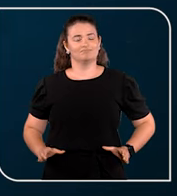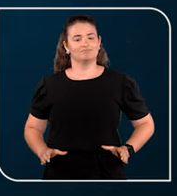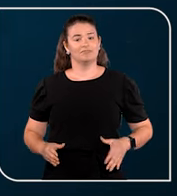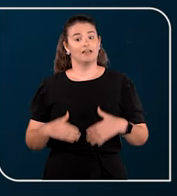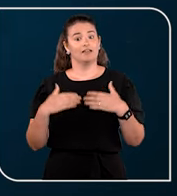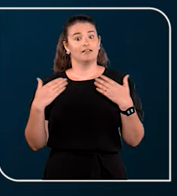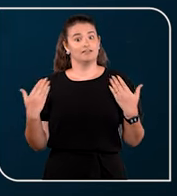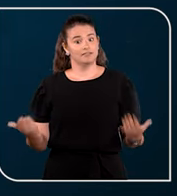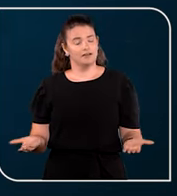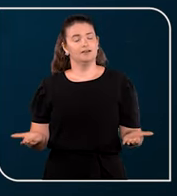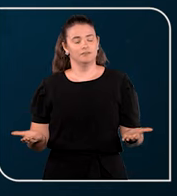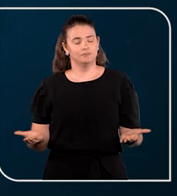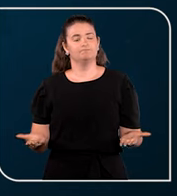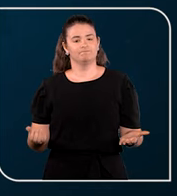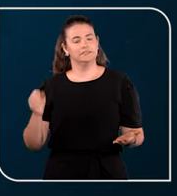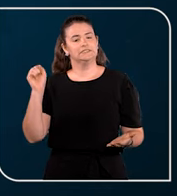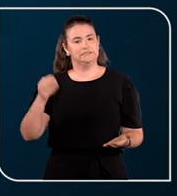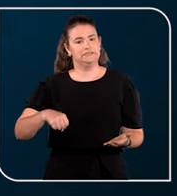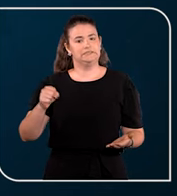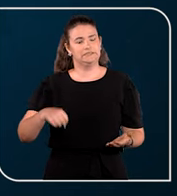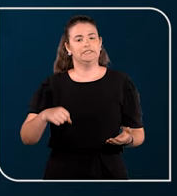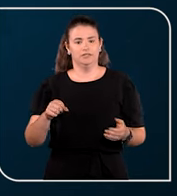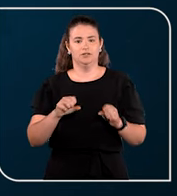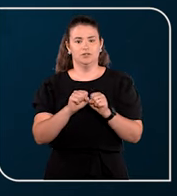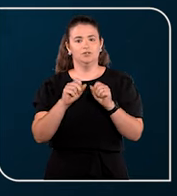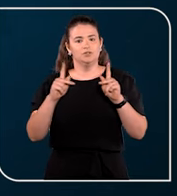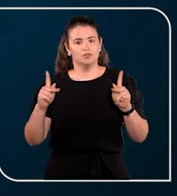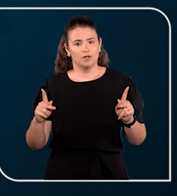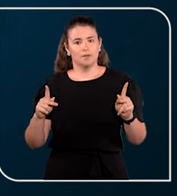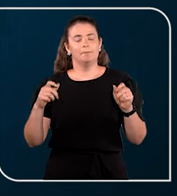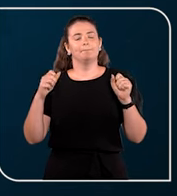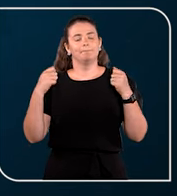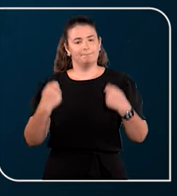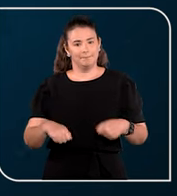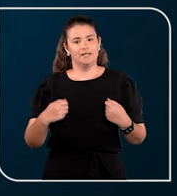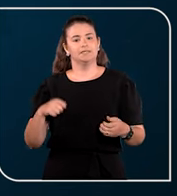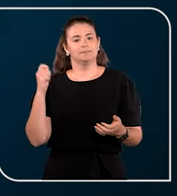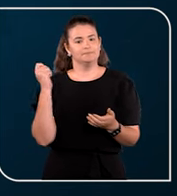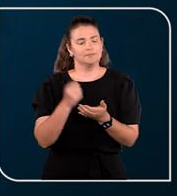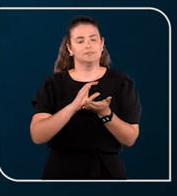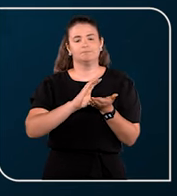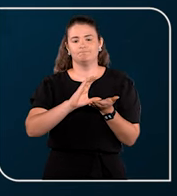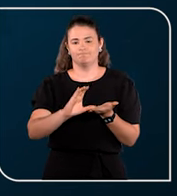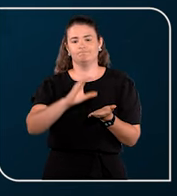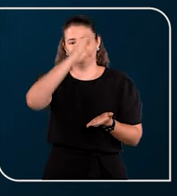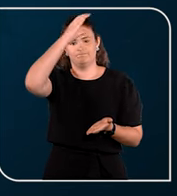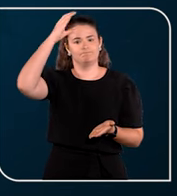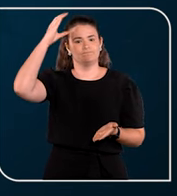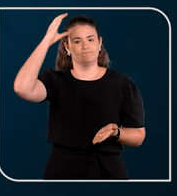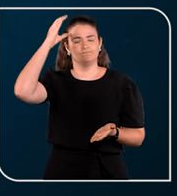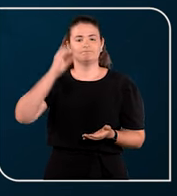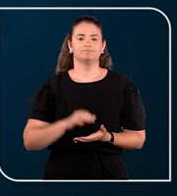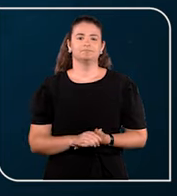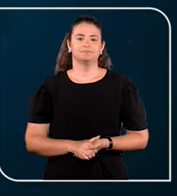Então, nesse caso, o shopping vai sim ter que indenizar o consumidor.